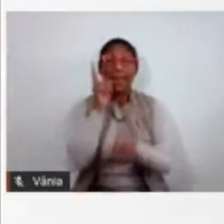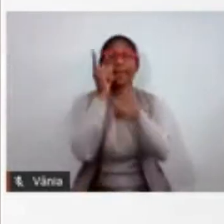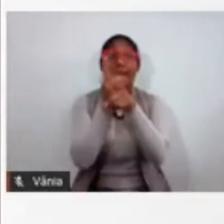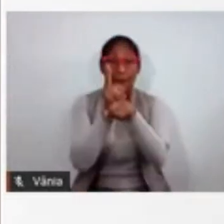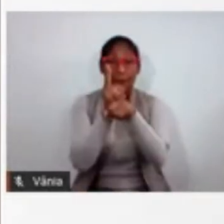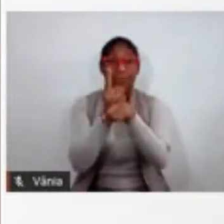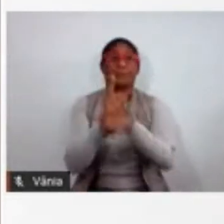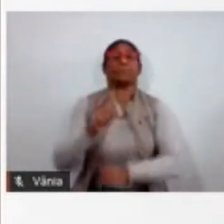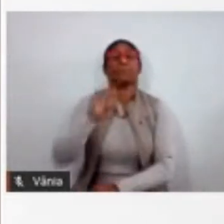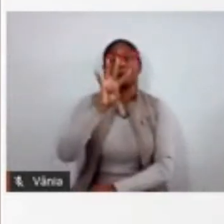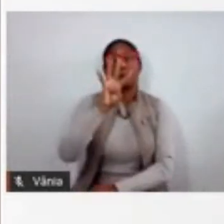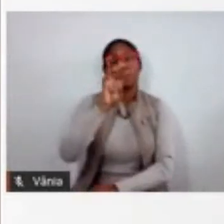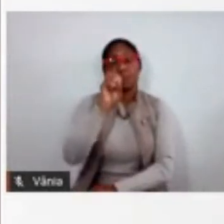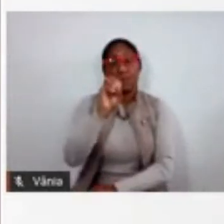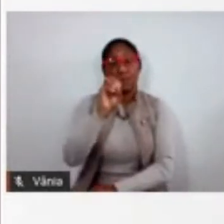enviando para